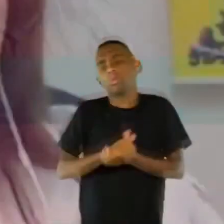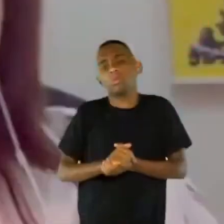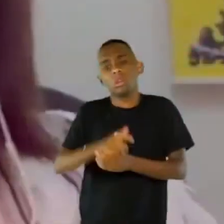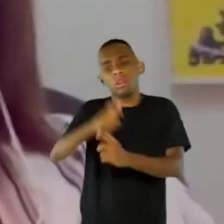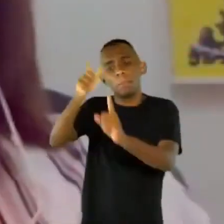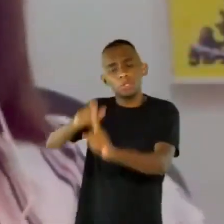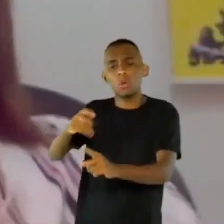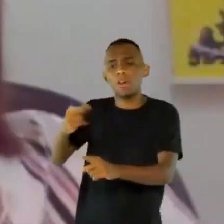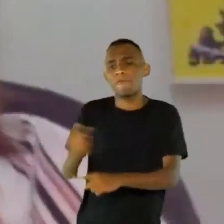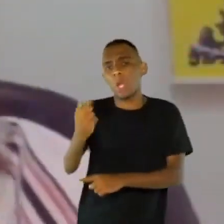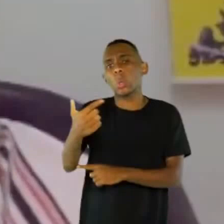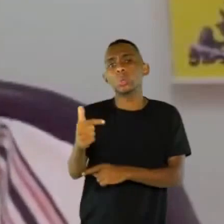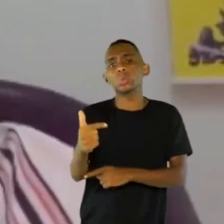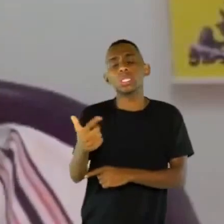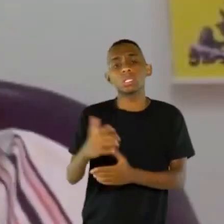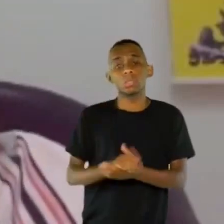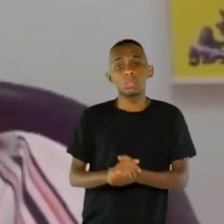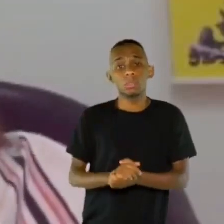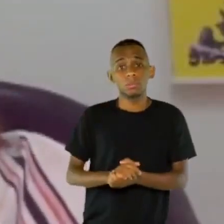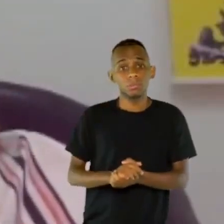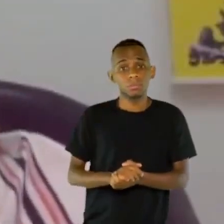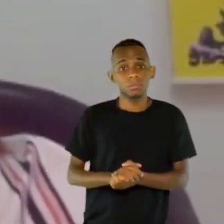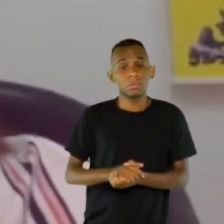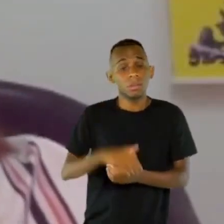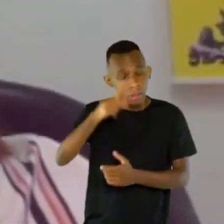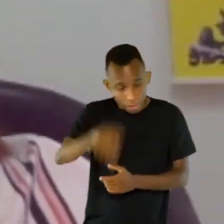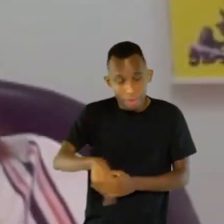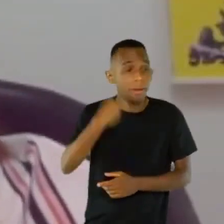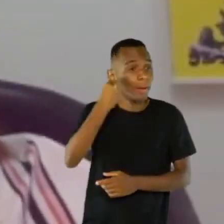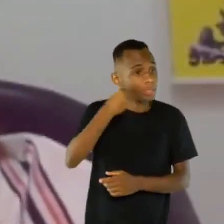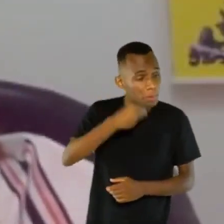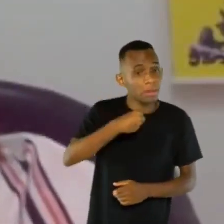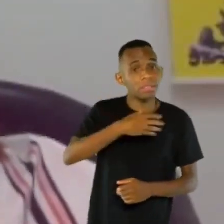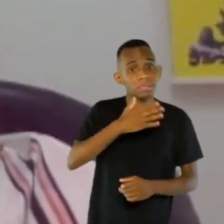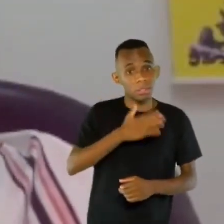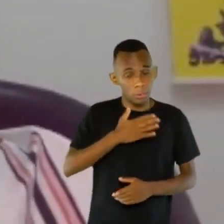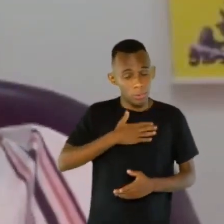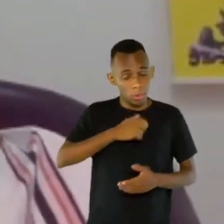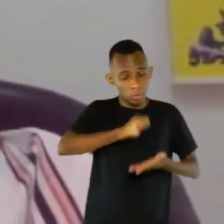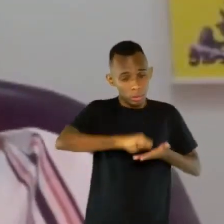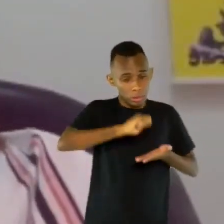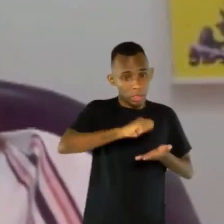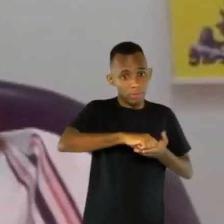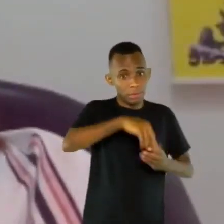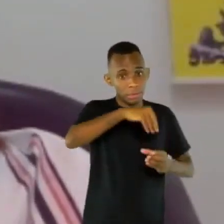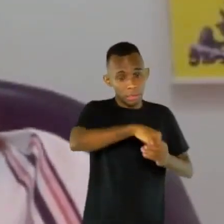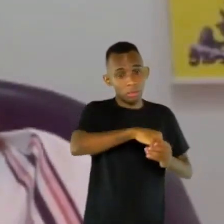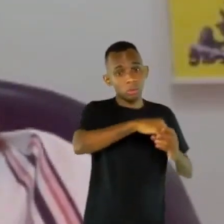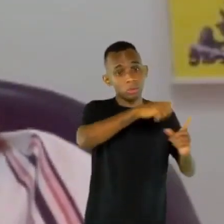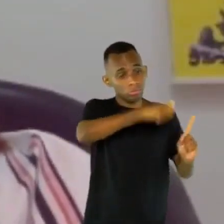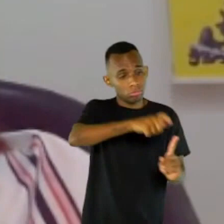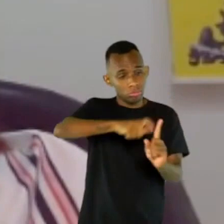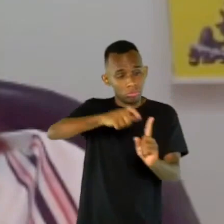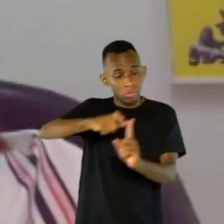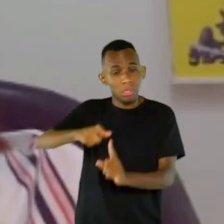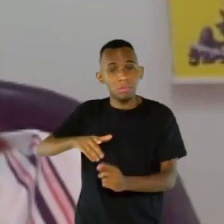Bom, essa é a situação dos meus personagens, né? São personagens que